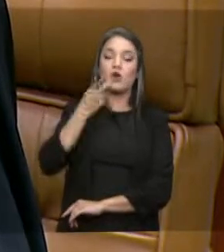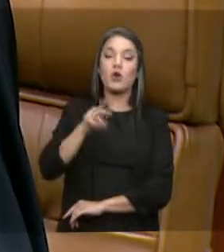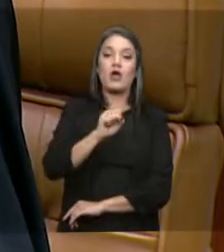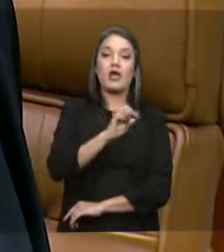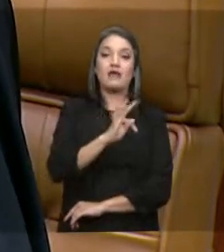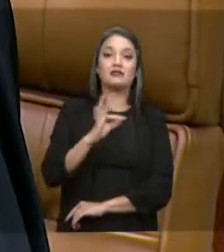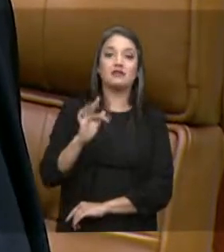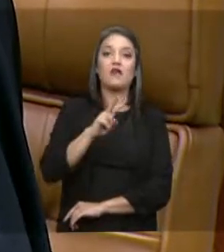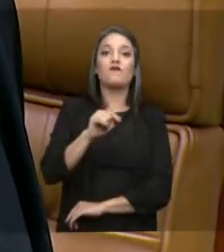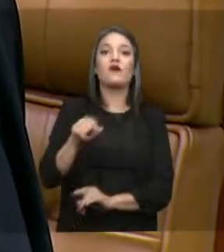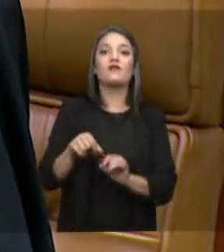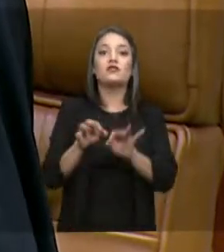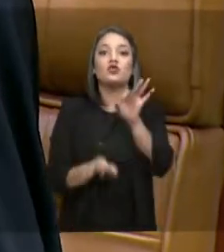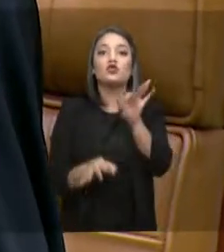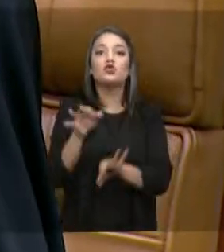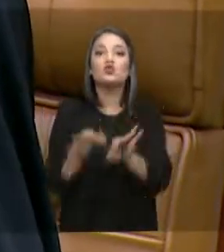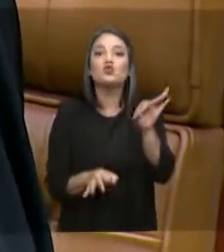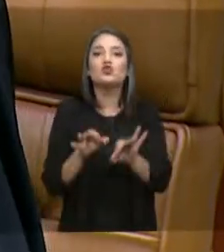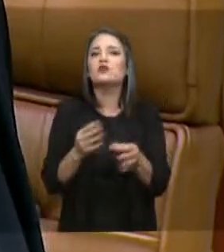irá realizar